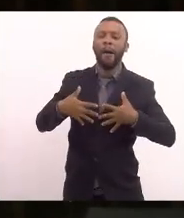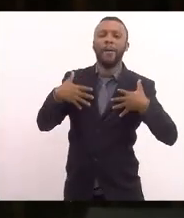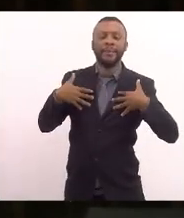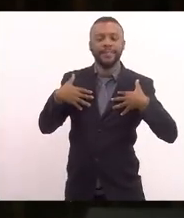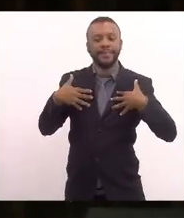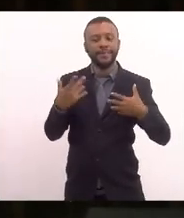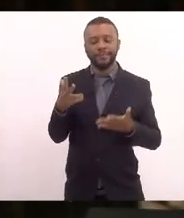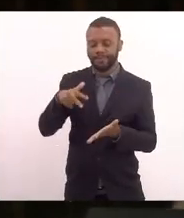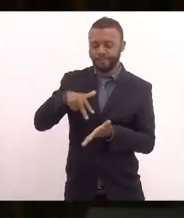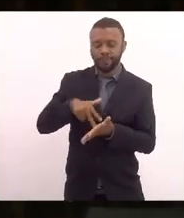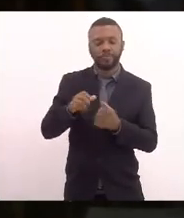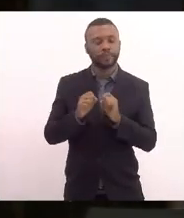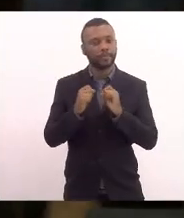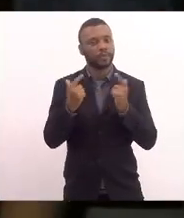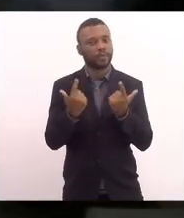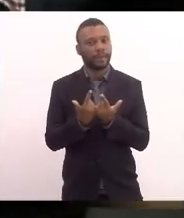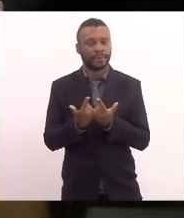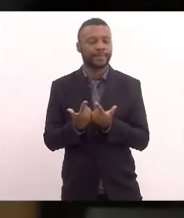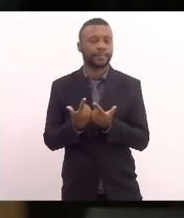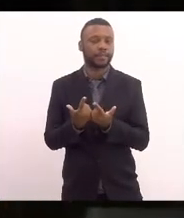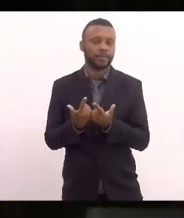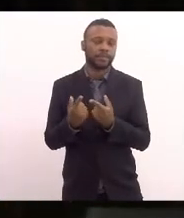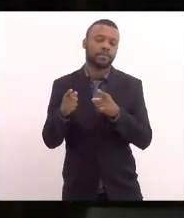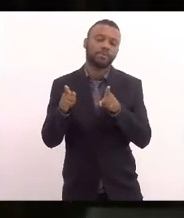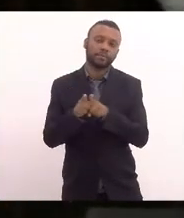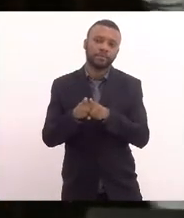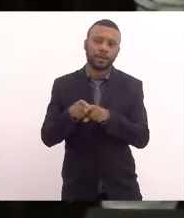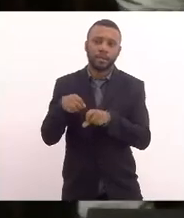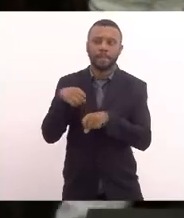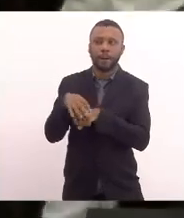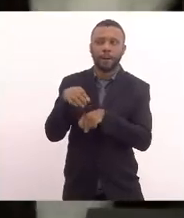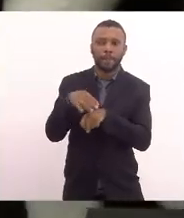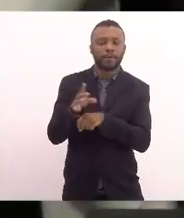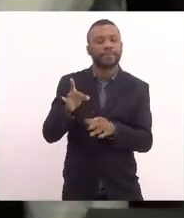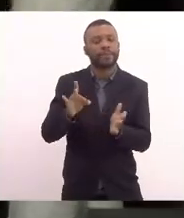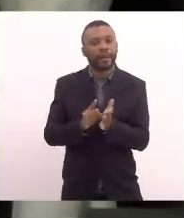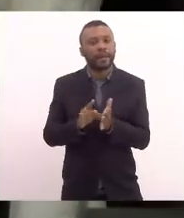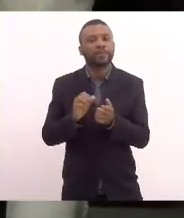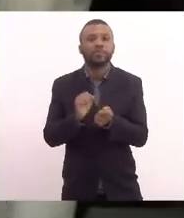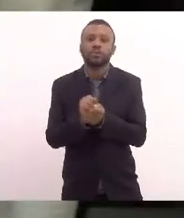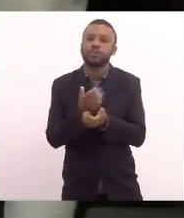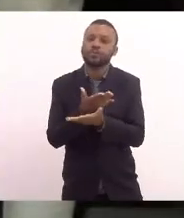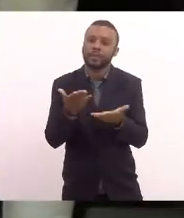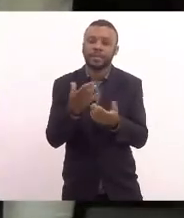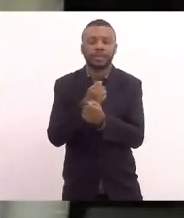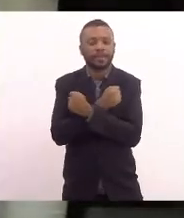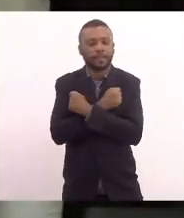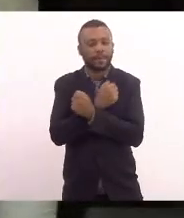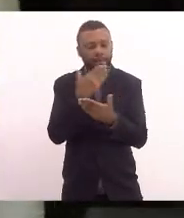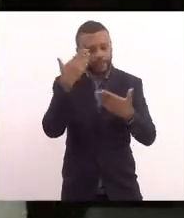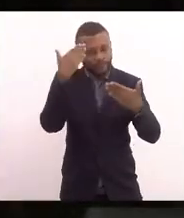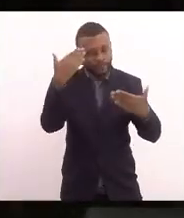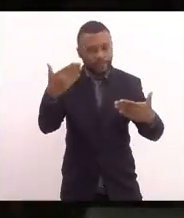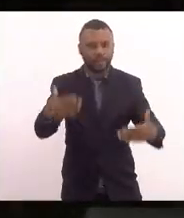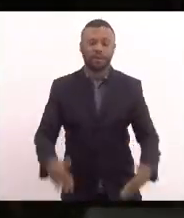aqui. E eu divido mesmo, de verdade, com todos vocês, esse abraço. Muito